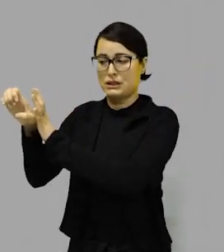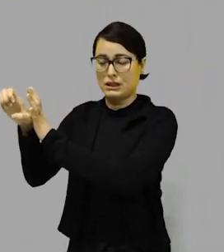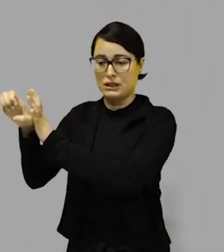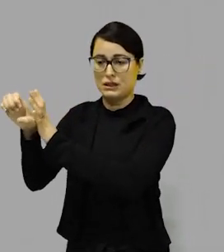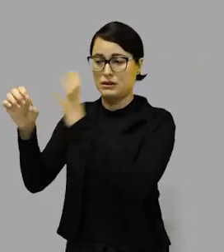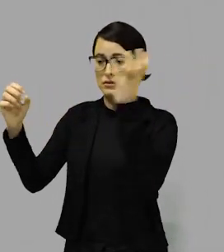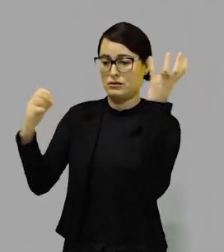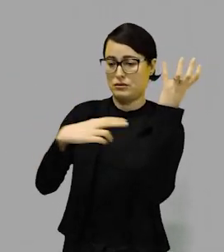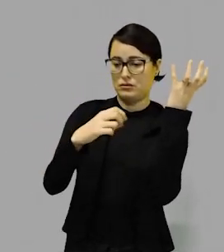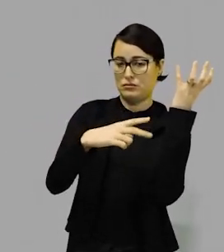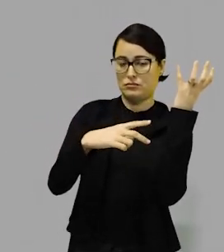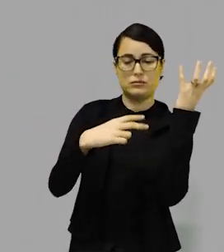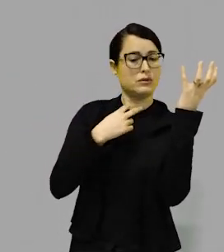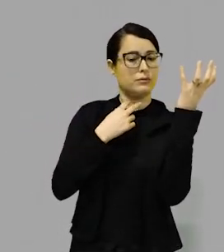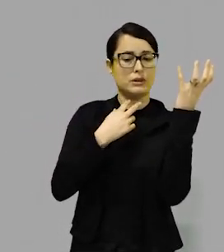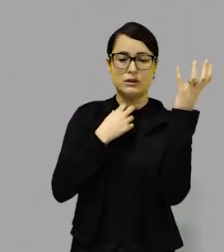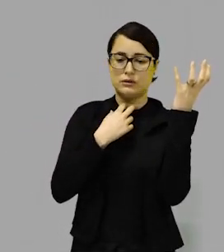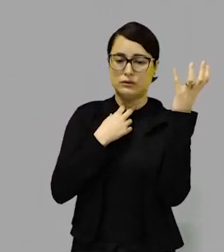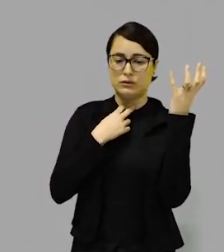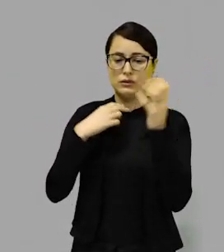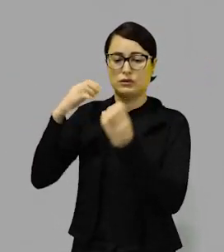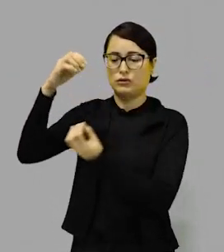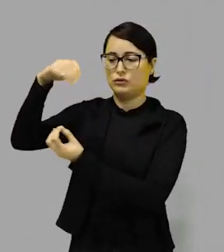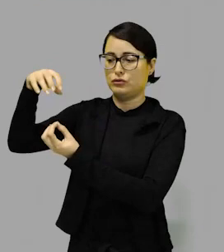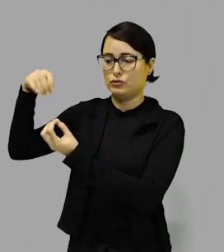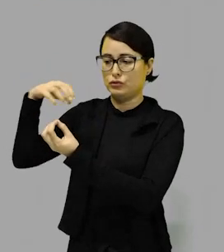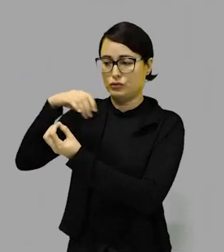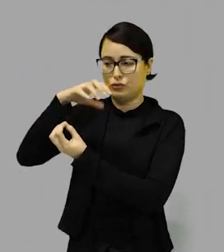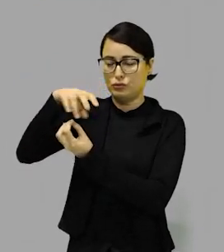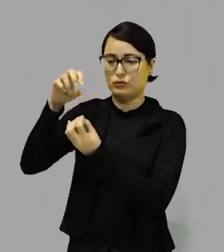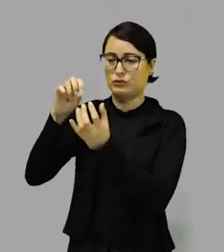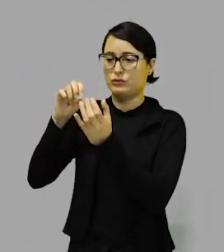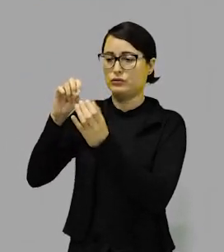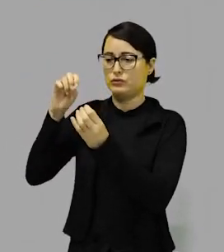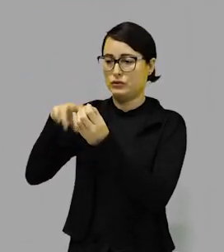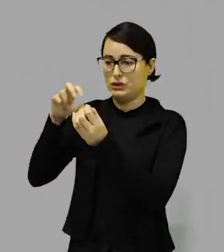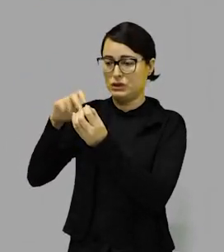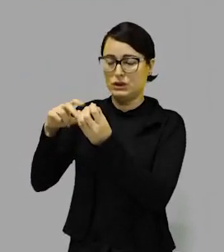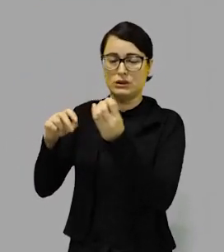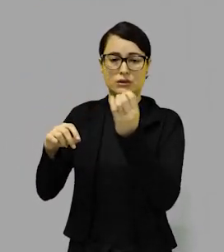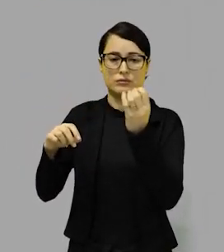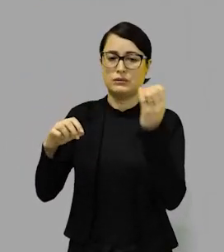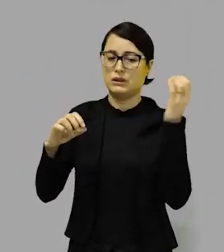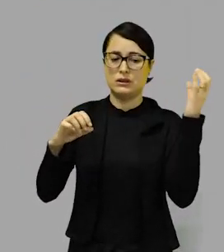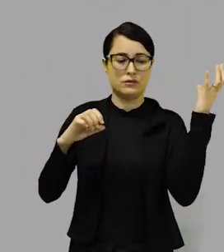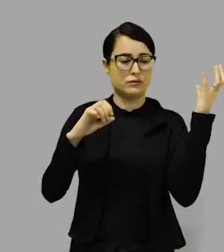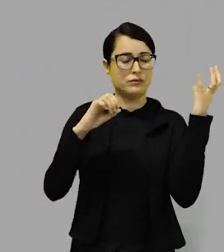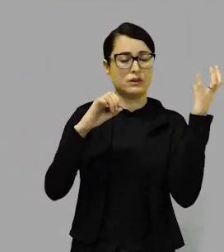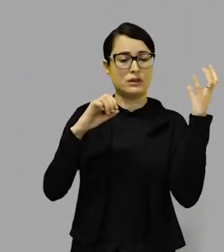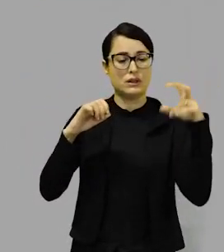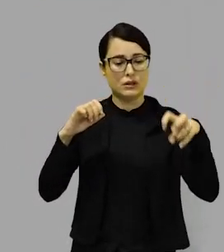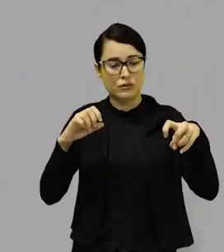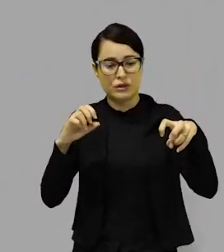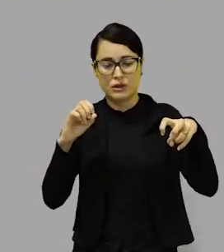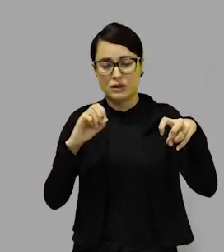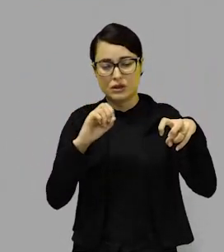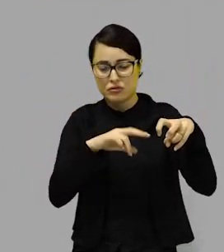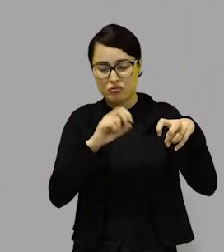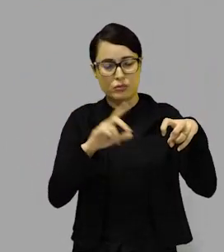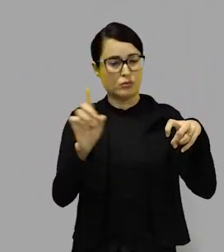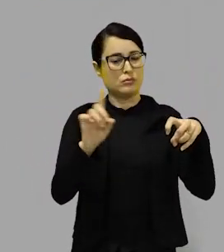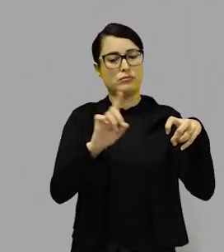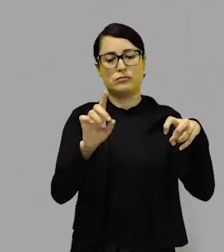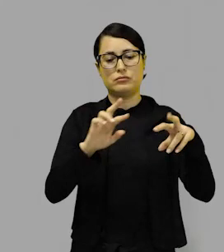infecta fungo, ele não vai infectar animais. Um vírus que infecta um animal não vai infectar uma